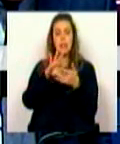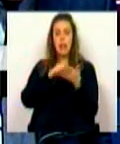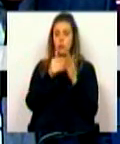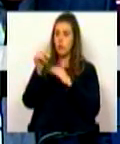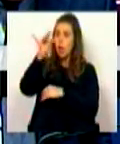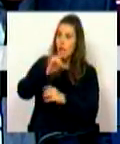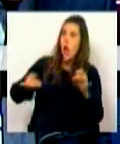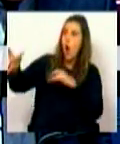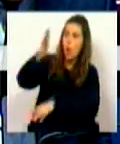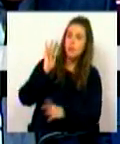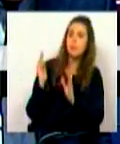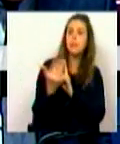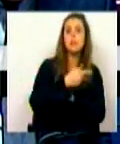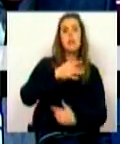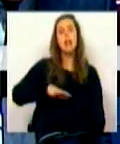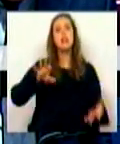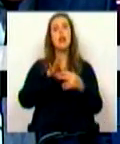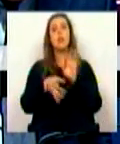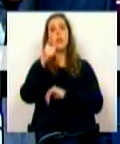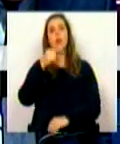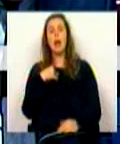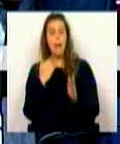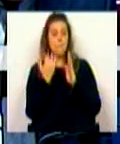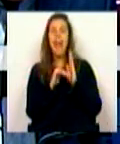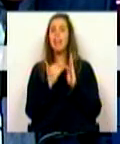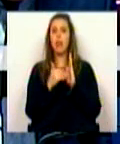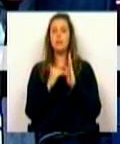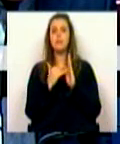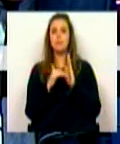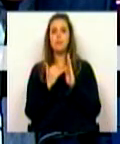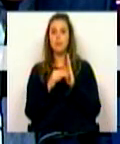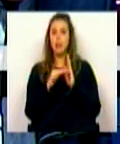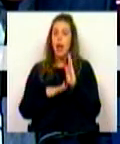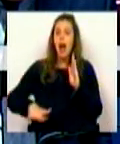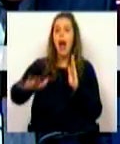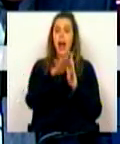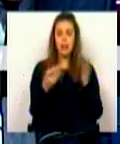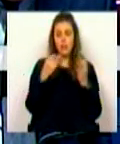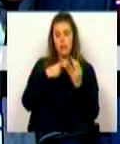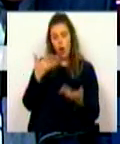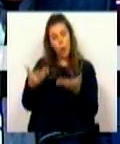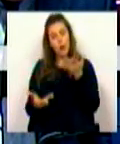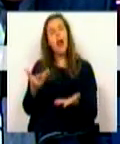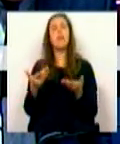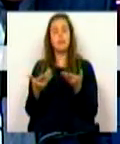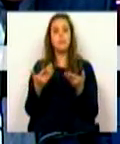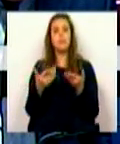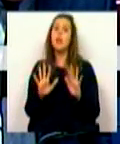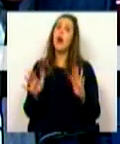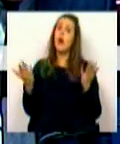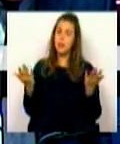euro é relativamente à média da área em que estamos a comparar.